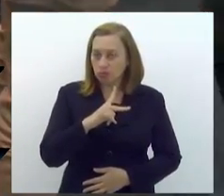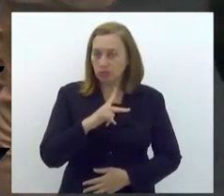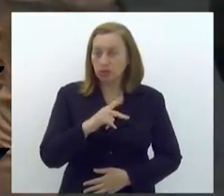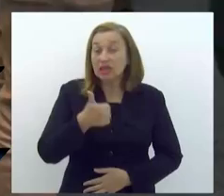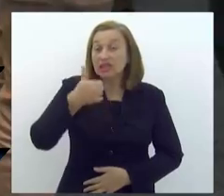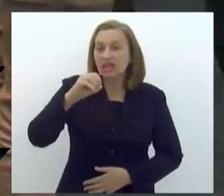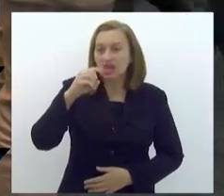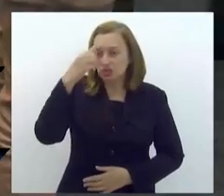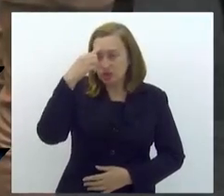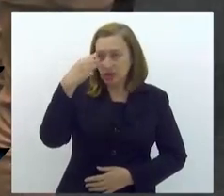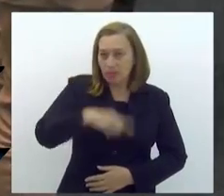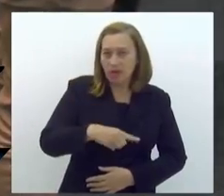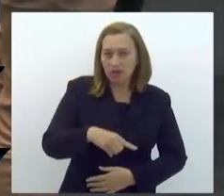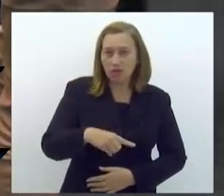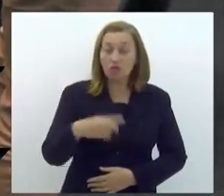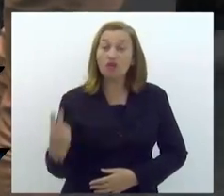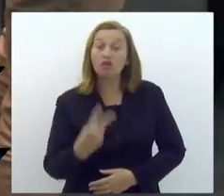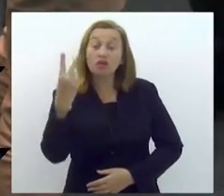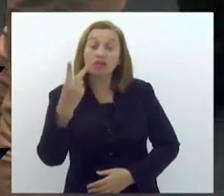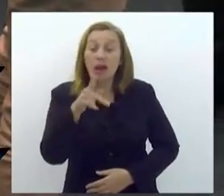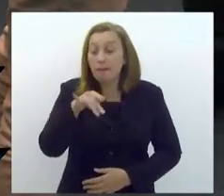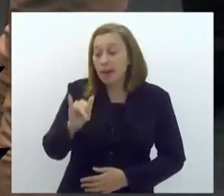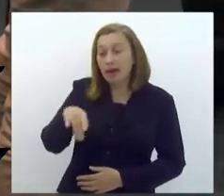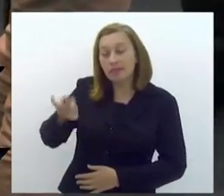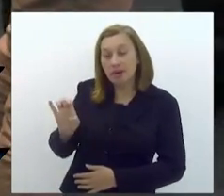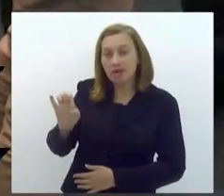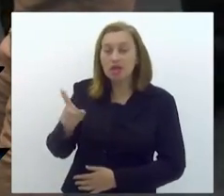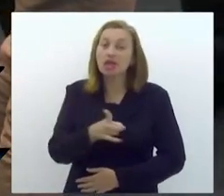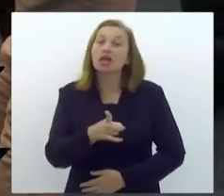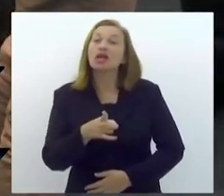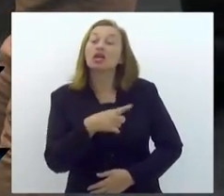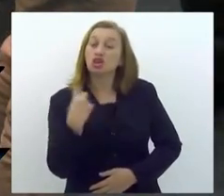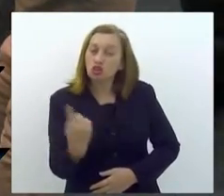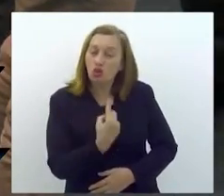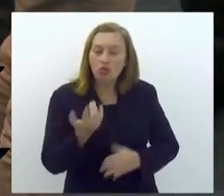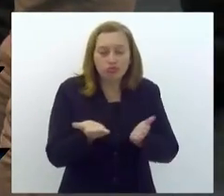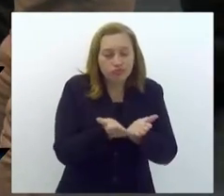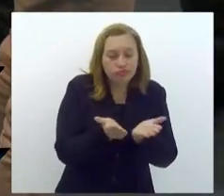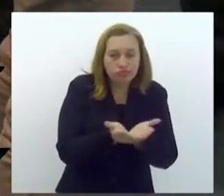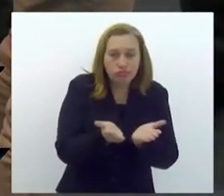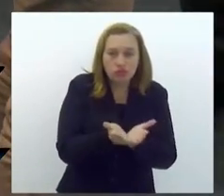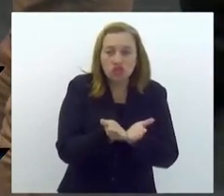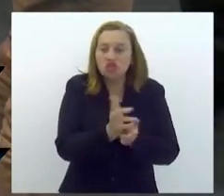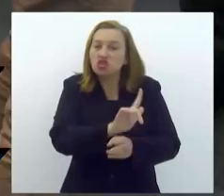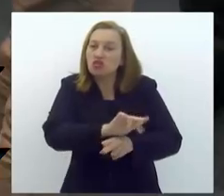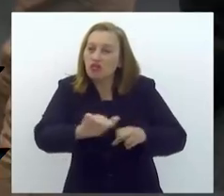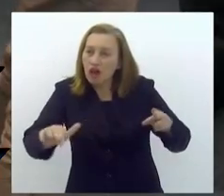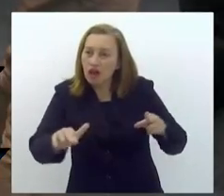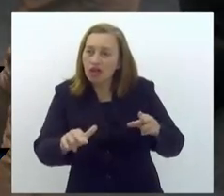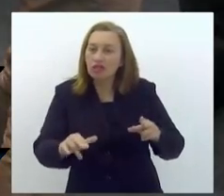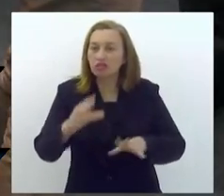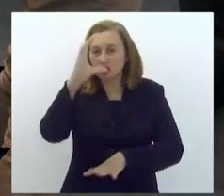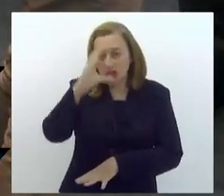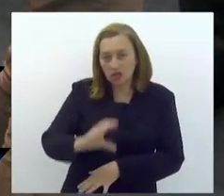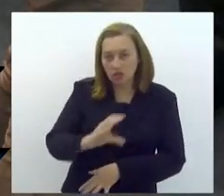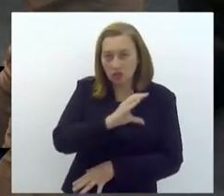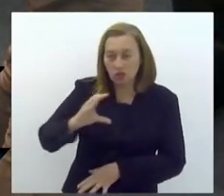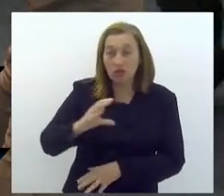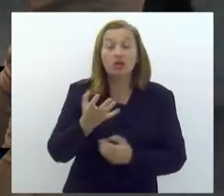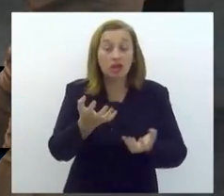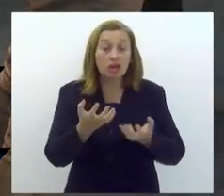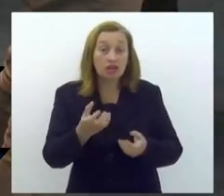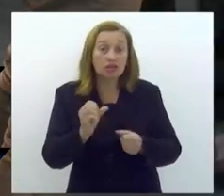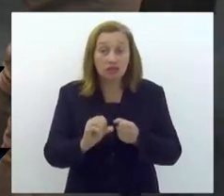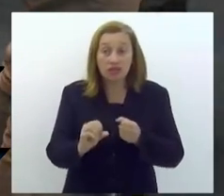rapaz e mãe quatro mandamento E é isso que nós cristãos de diversas Vertentes nós católicos procuramos fazer